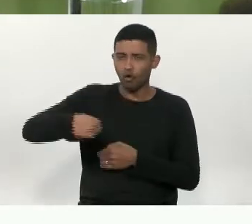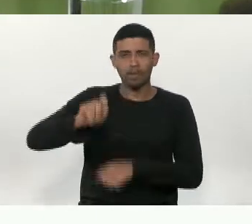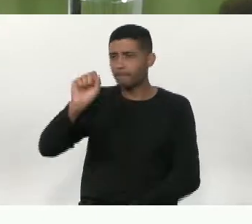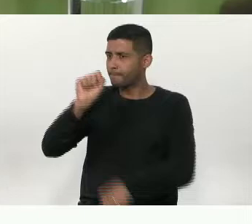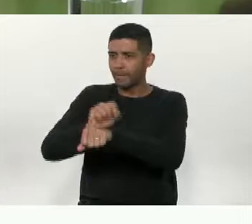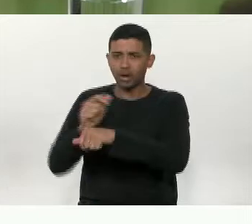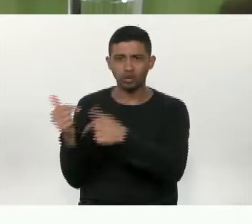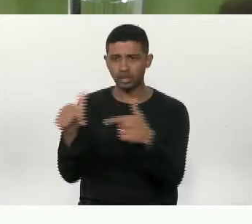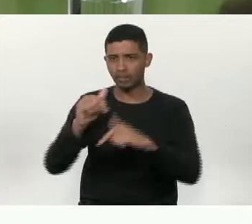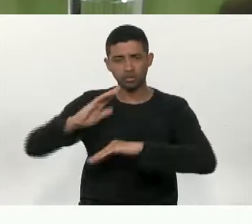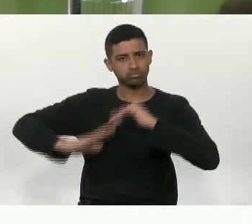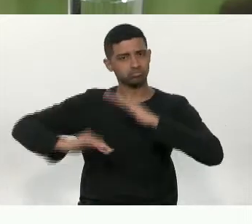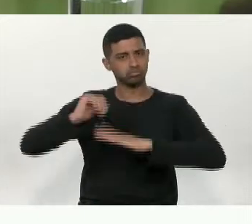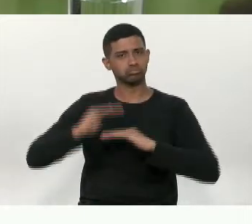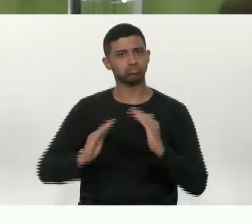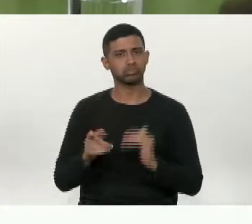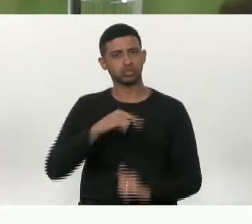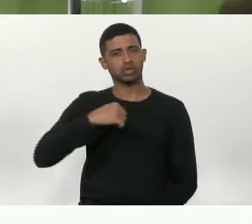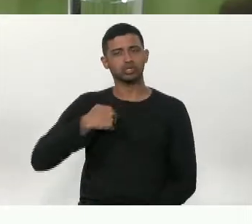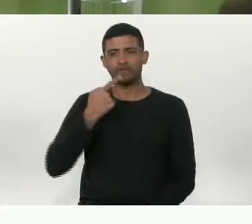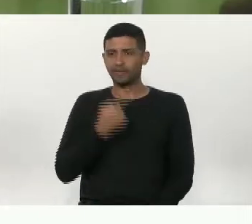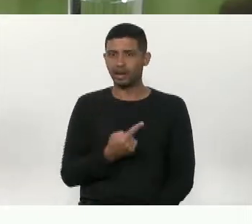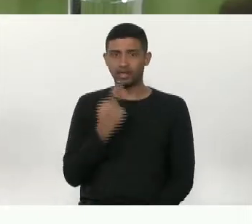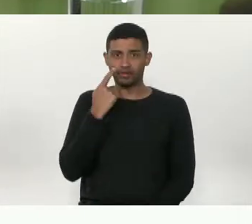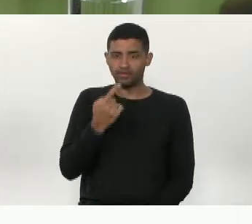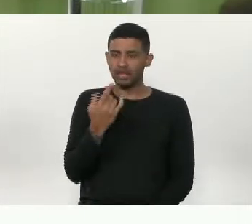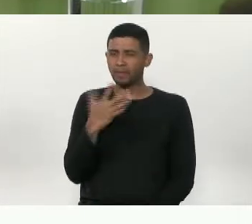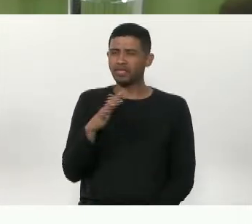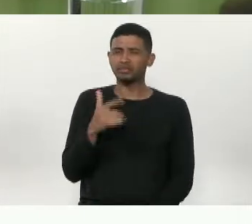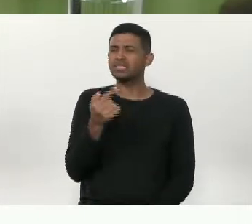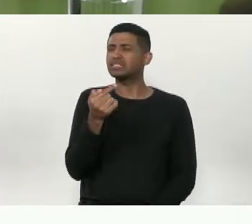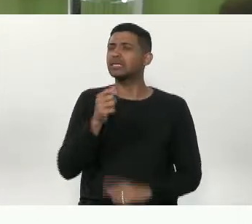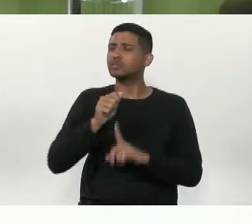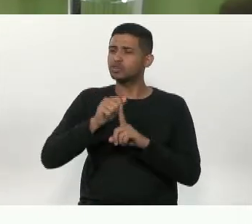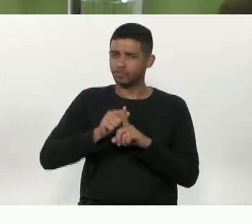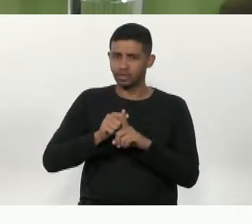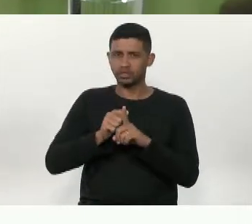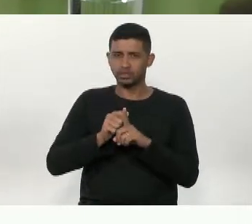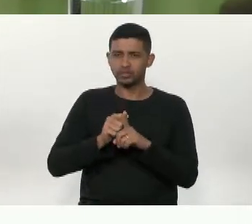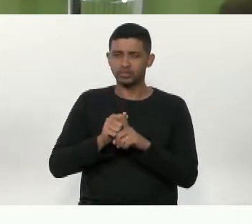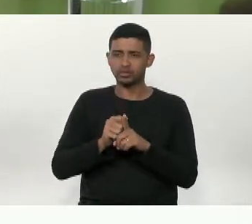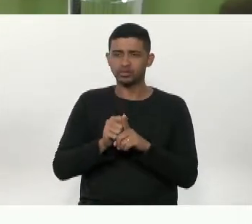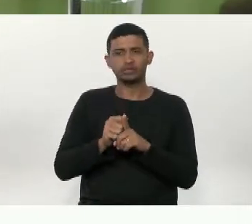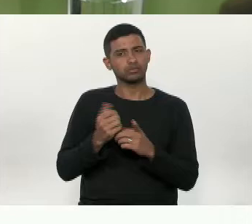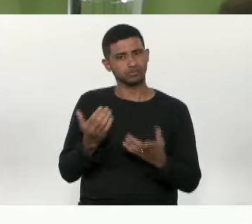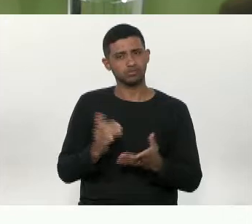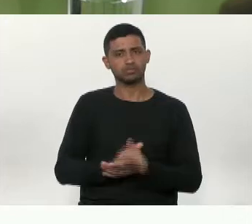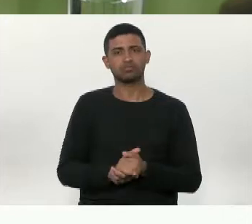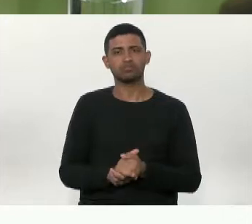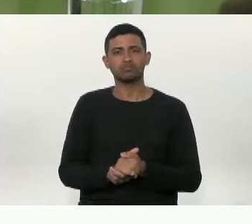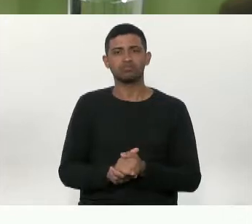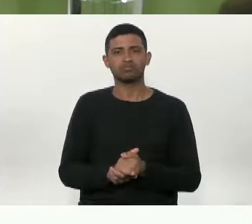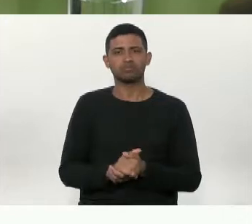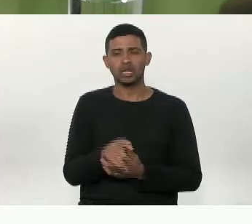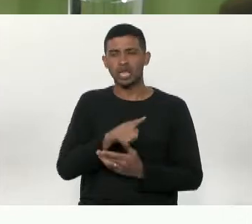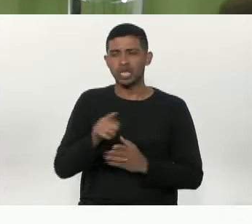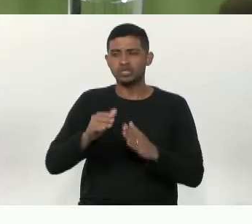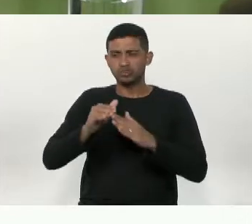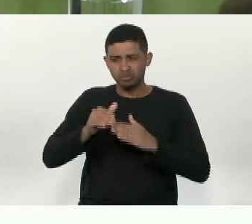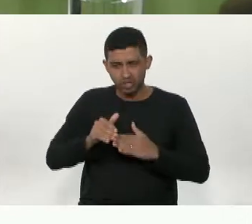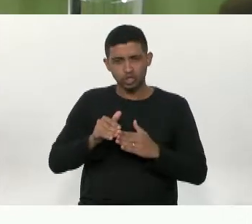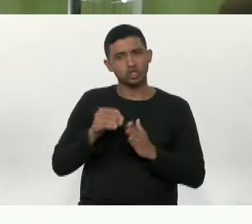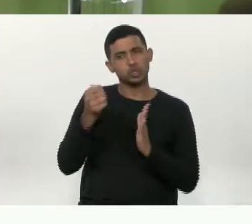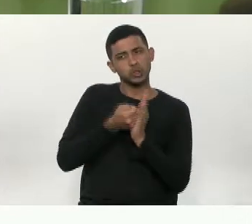hospital. Nós estamos falando aí de aproximadamente 7 meses, desde a intimação até essa